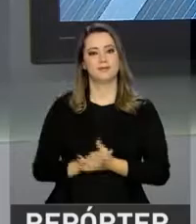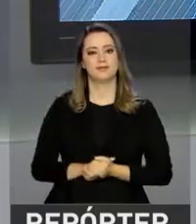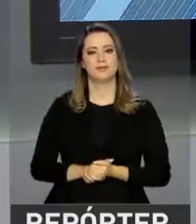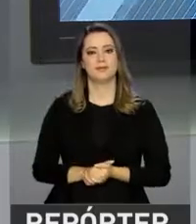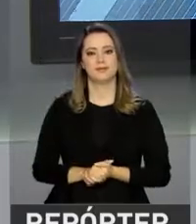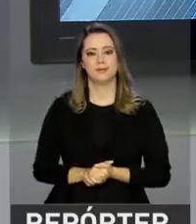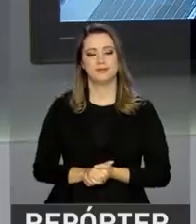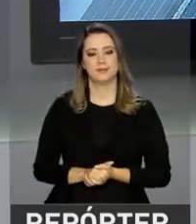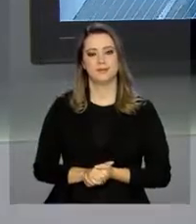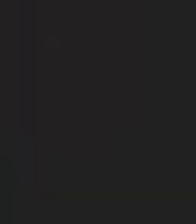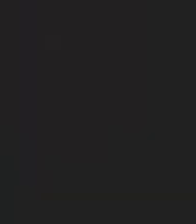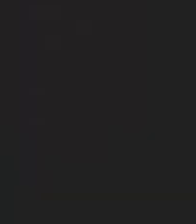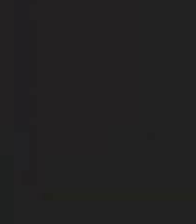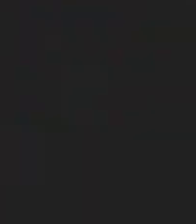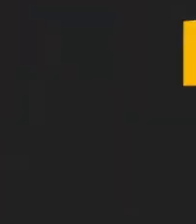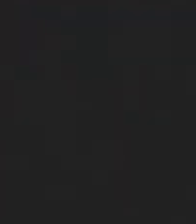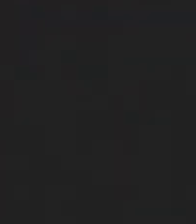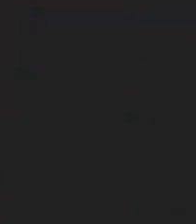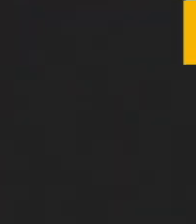federal